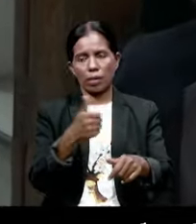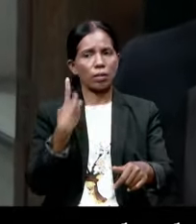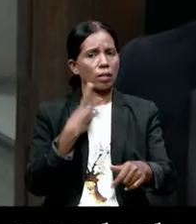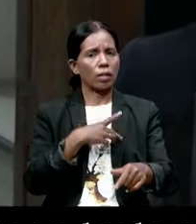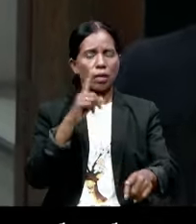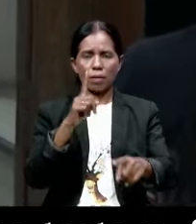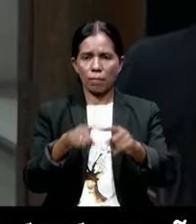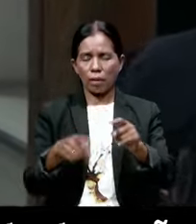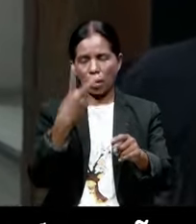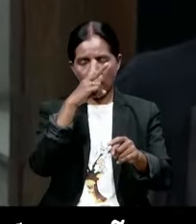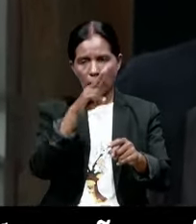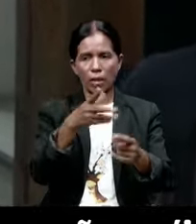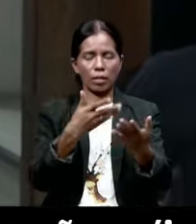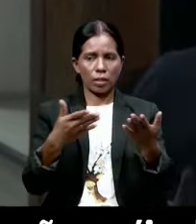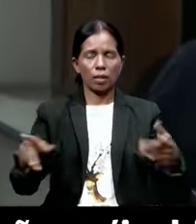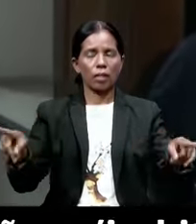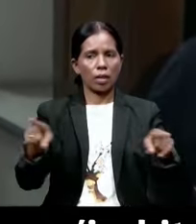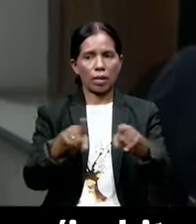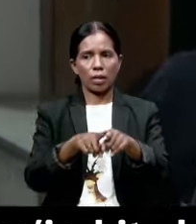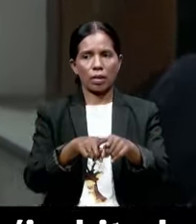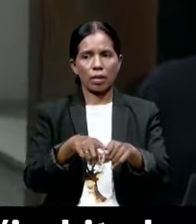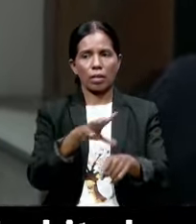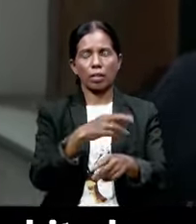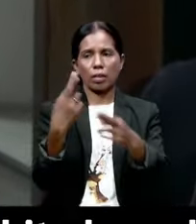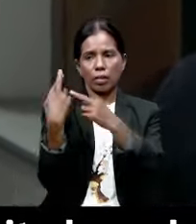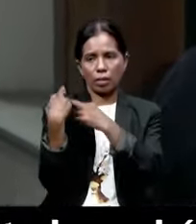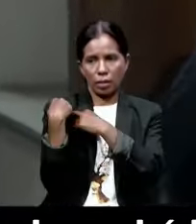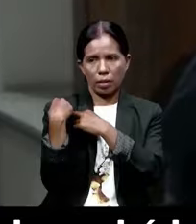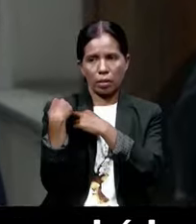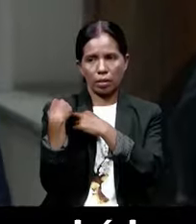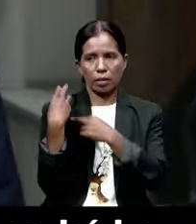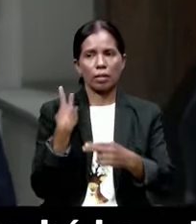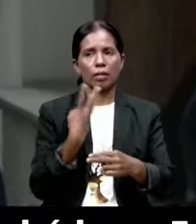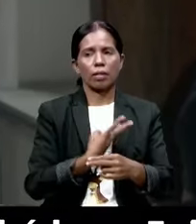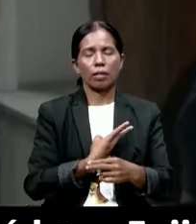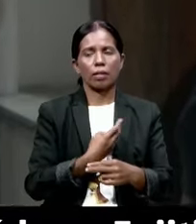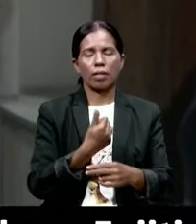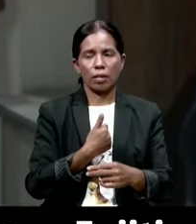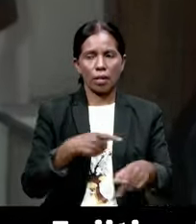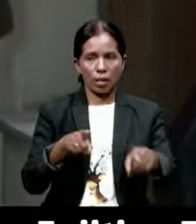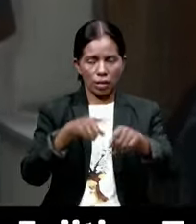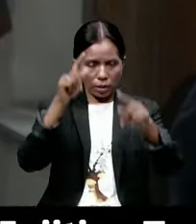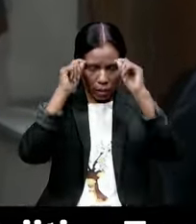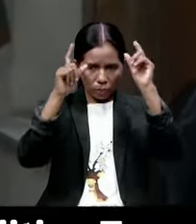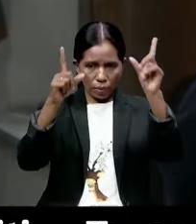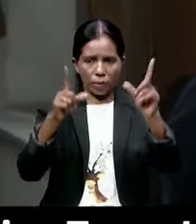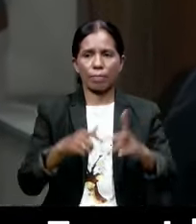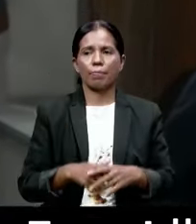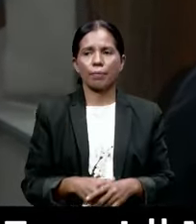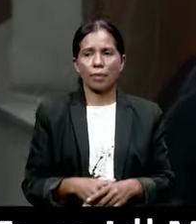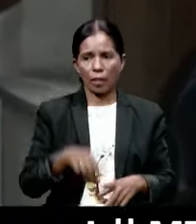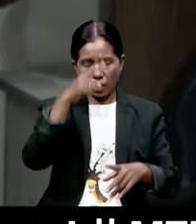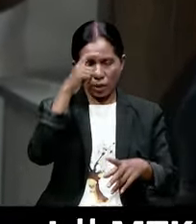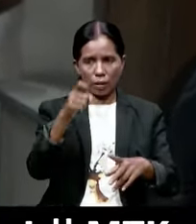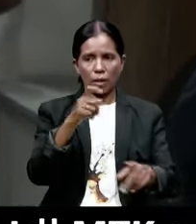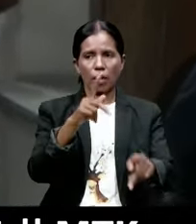complica sa sansira nessa né responsabilidade itania nessa Timor uma ita autoridade né também nem a